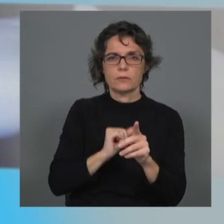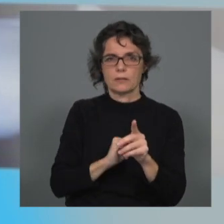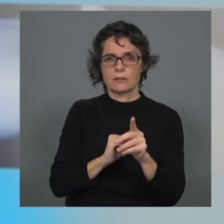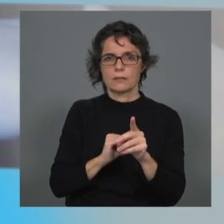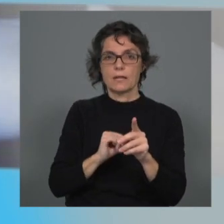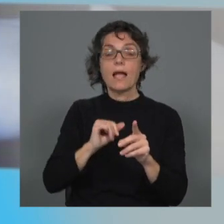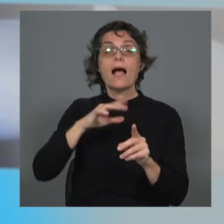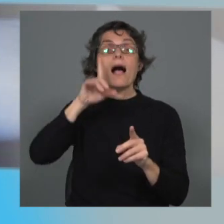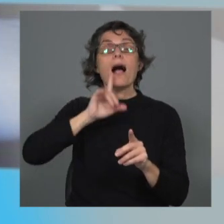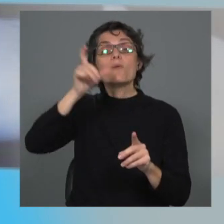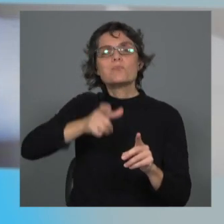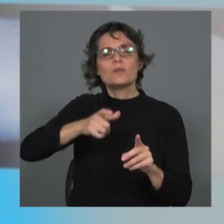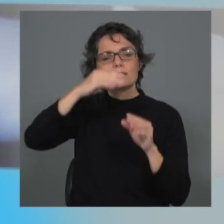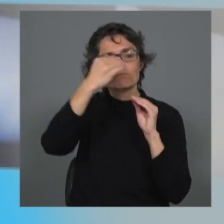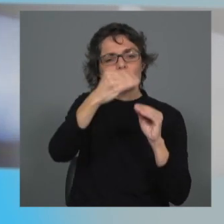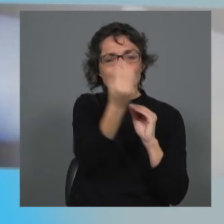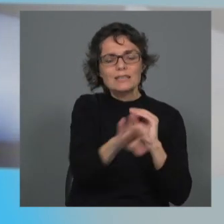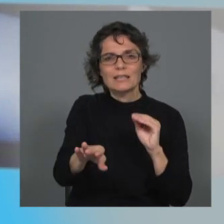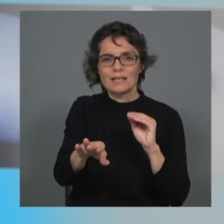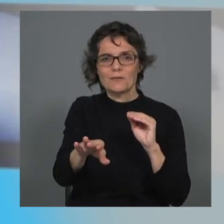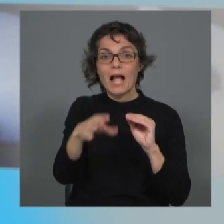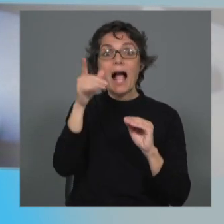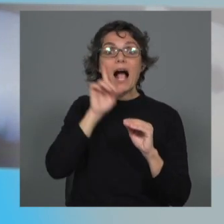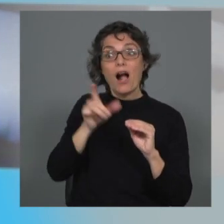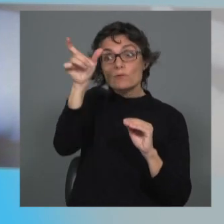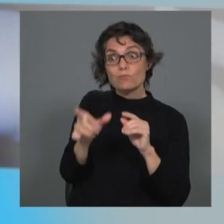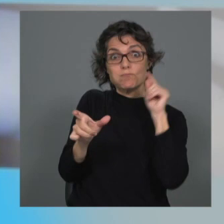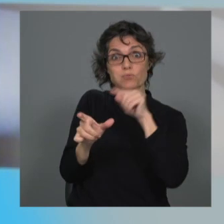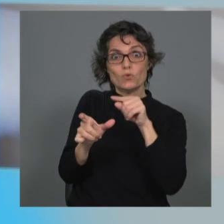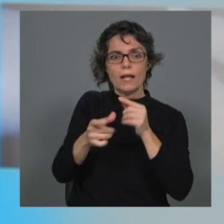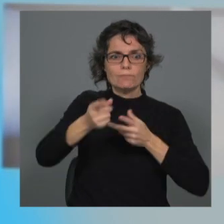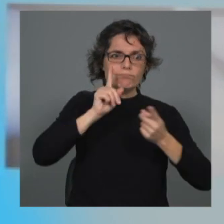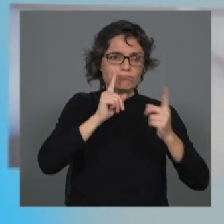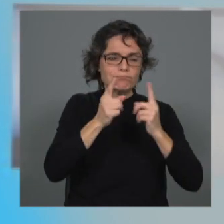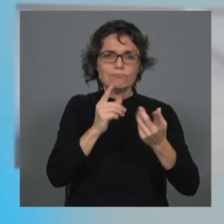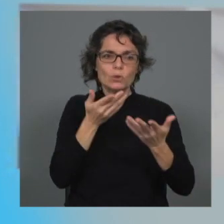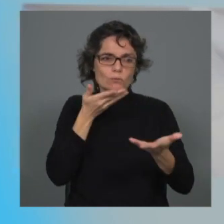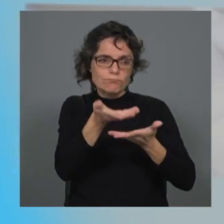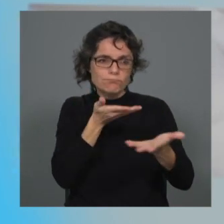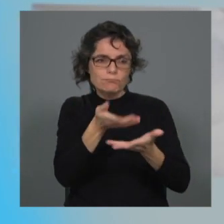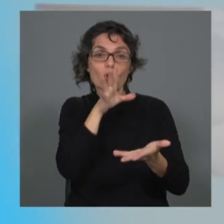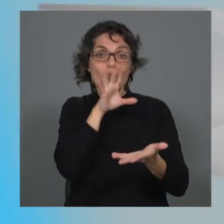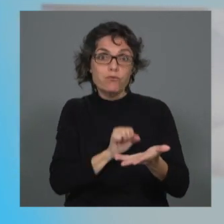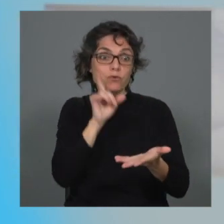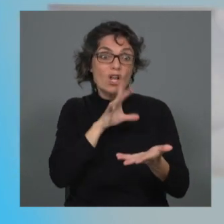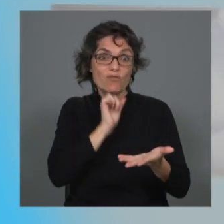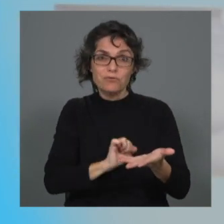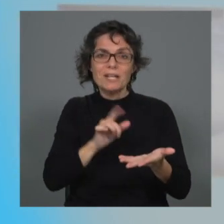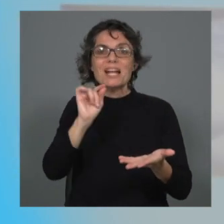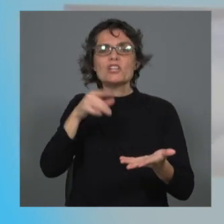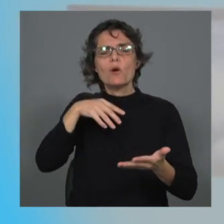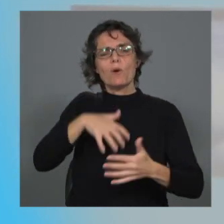ensinar os seus filhos, é preciso ver que a mulher dialoga com o seu filho ou a sua filha ainda quando eles estão no seu